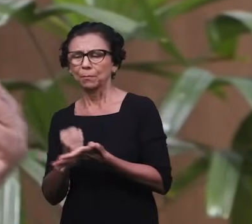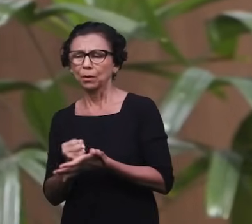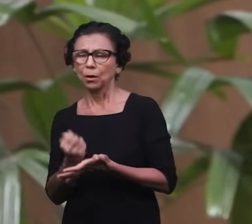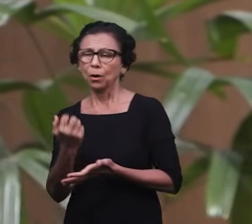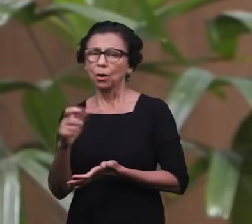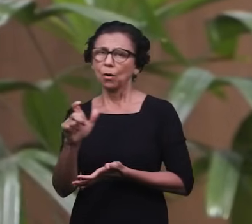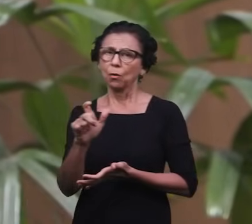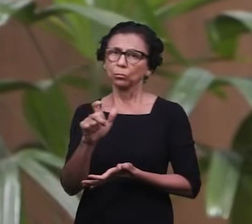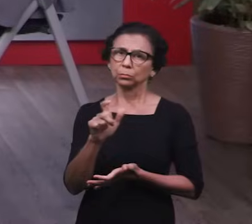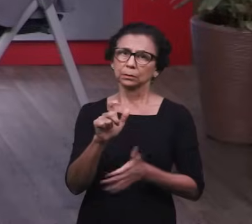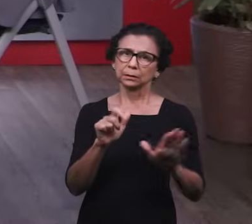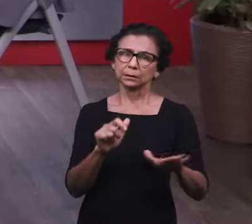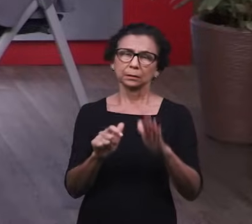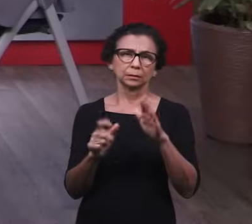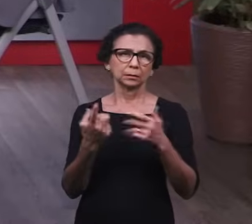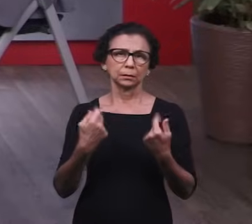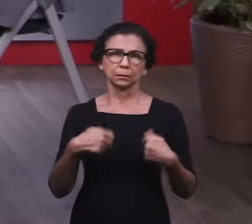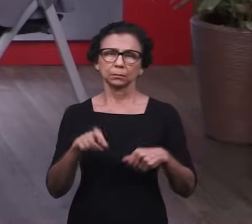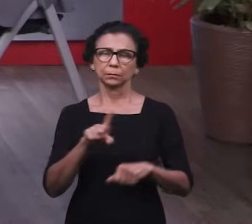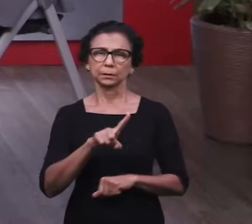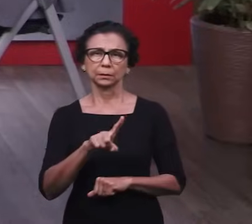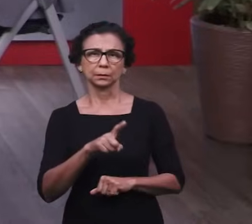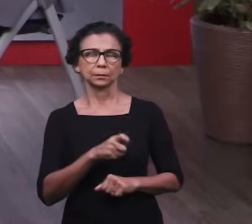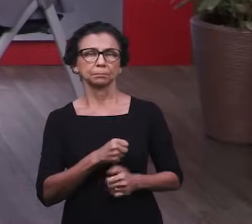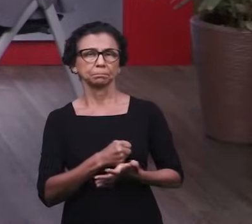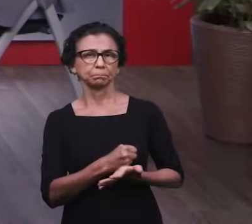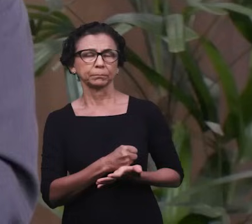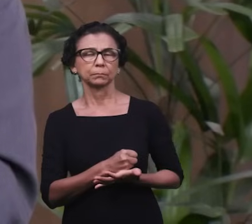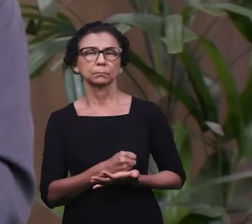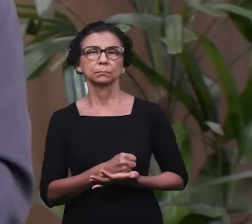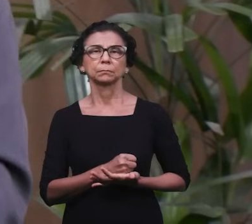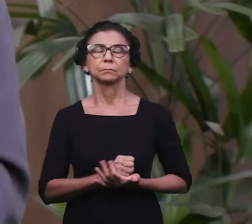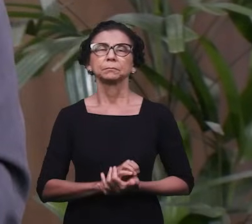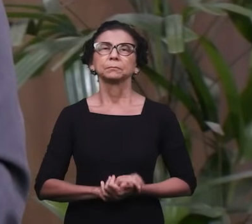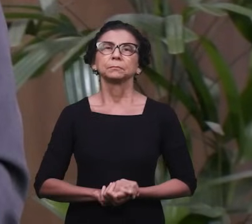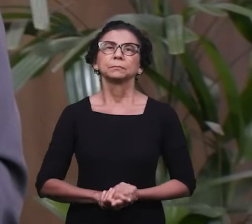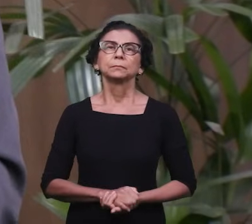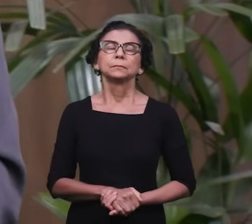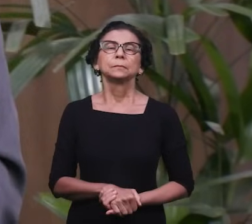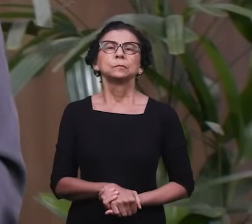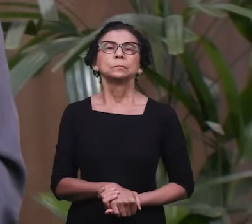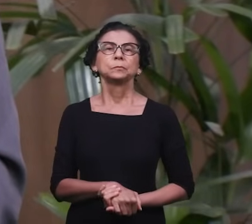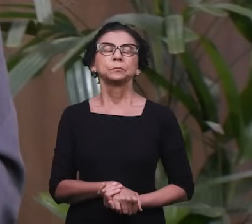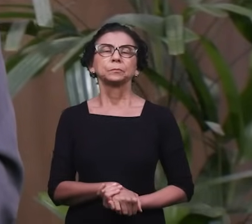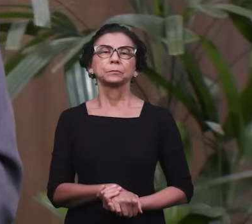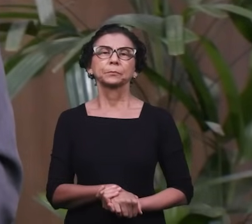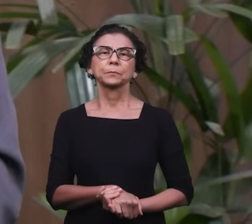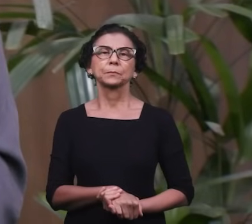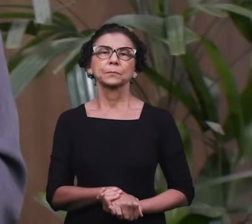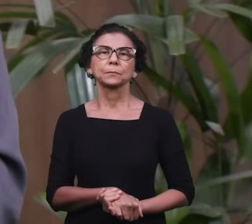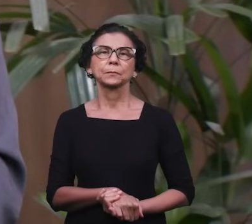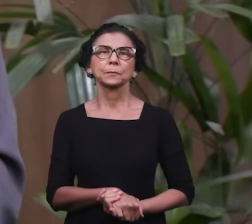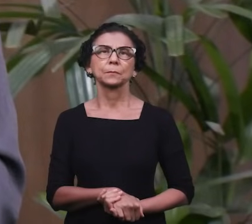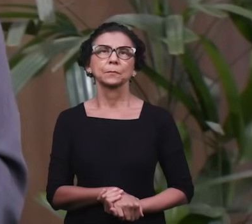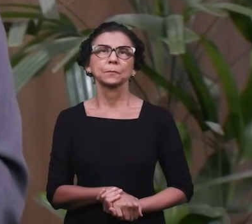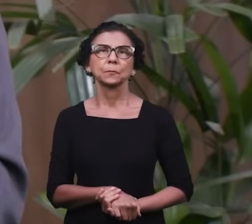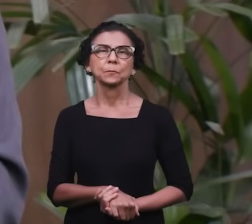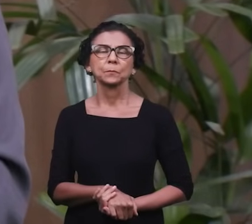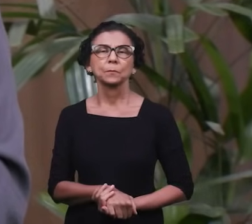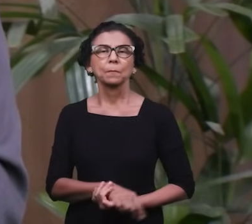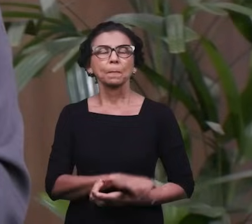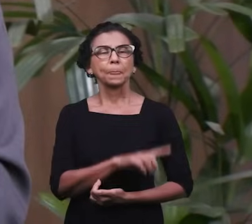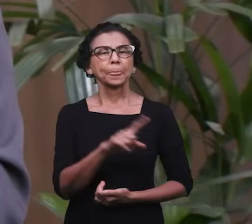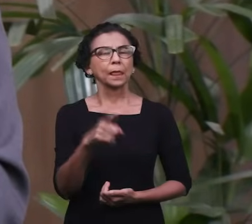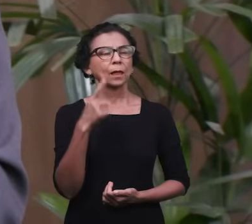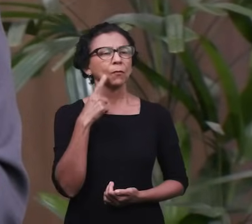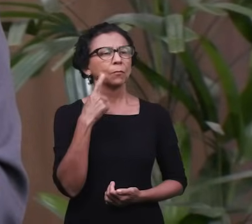tanto. Entendi. Agora, Tatiana, como que você descobriu o TEA no Pedro? Como é que foi